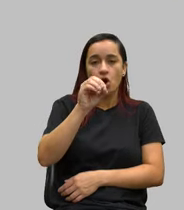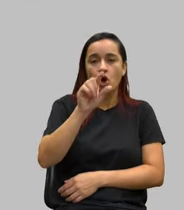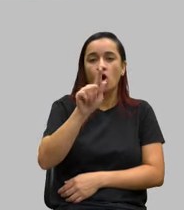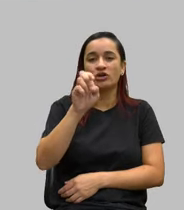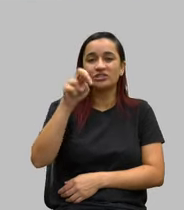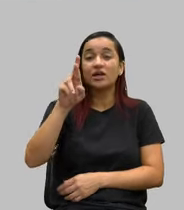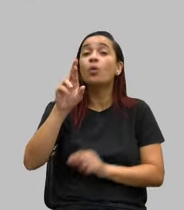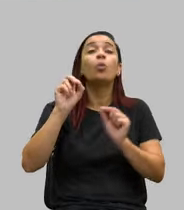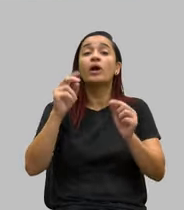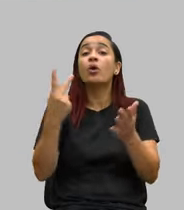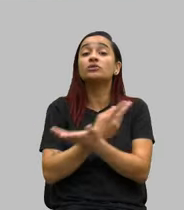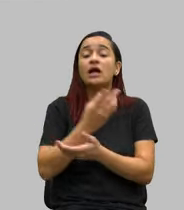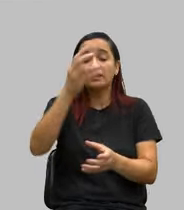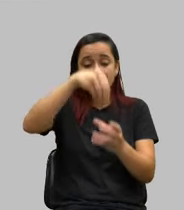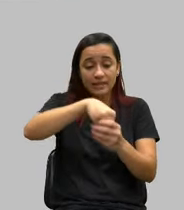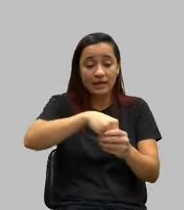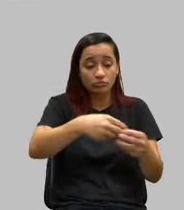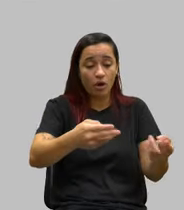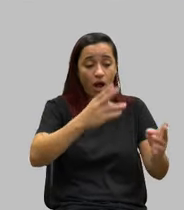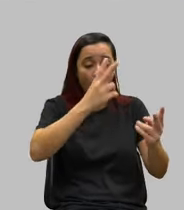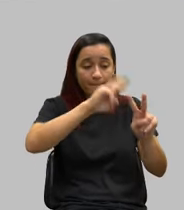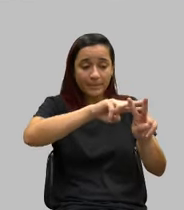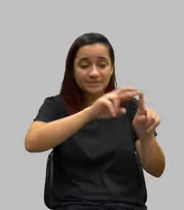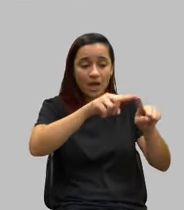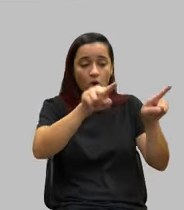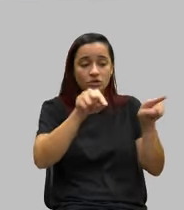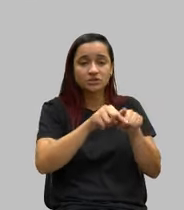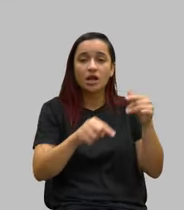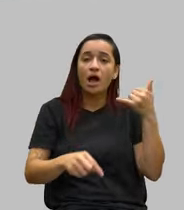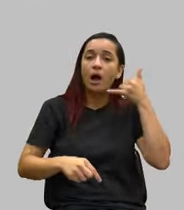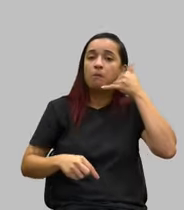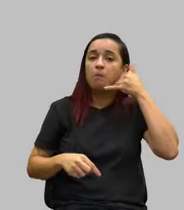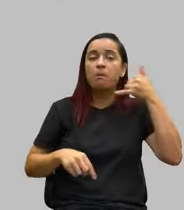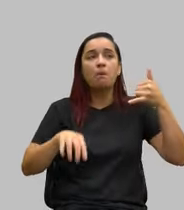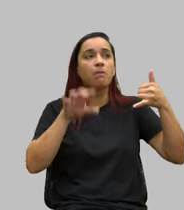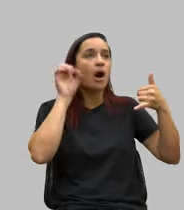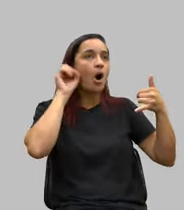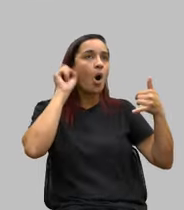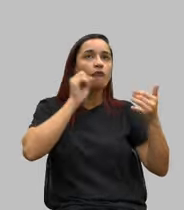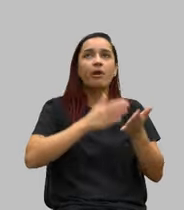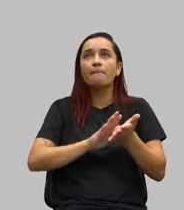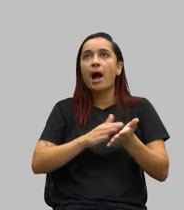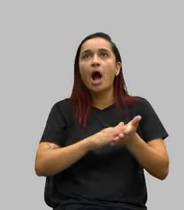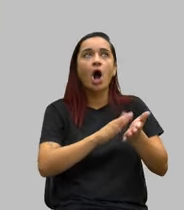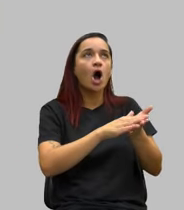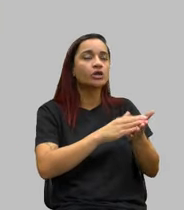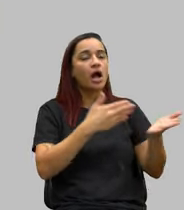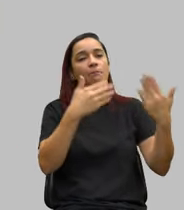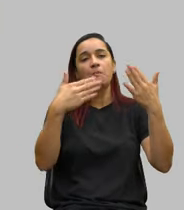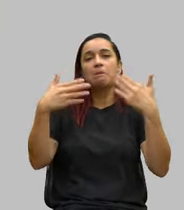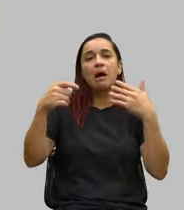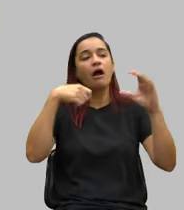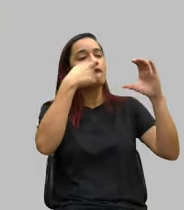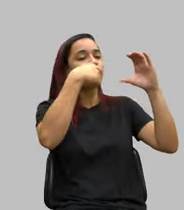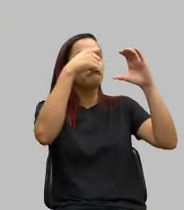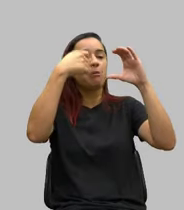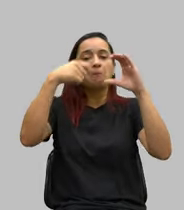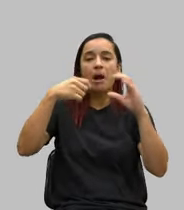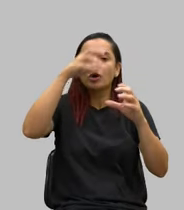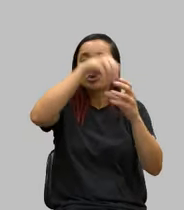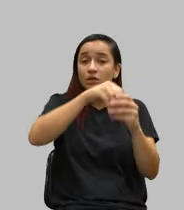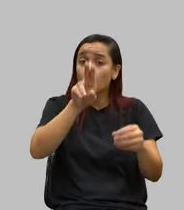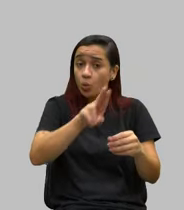cela escutando pagode filmando conversando um punhado de borracha dentro da cela com